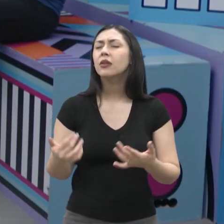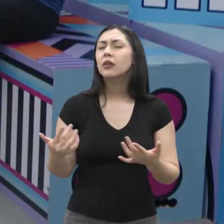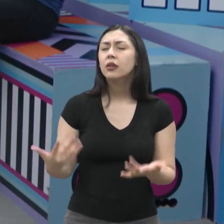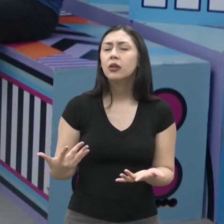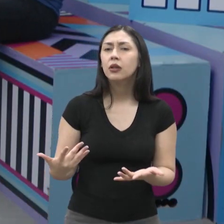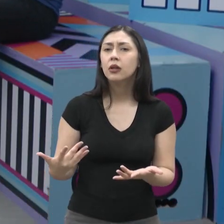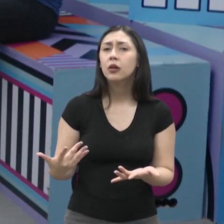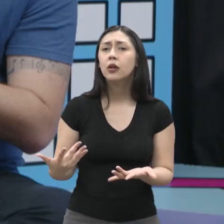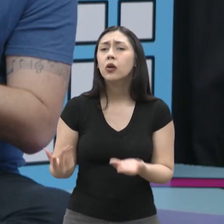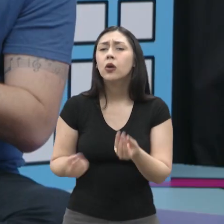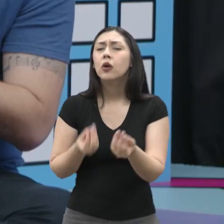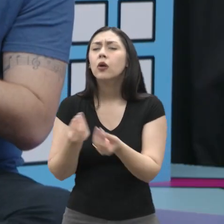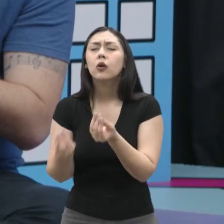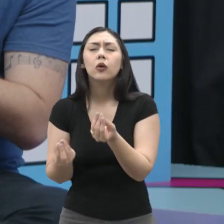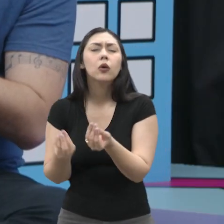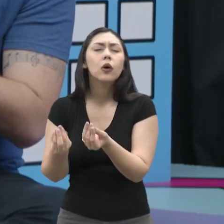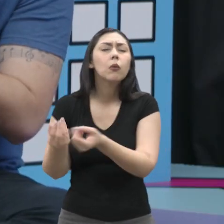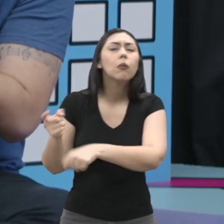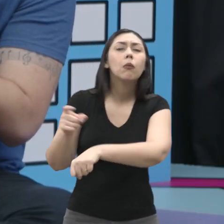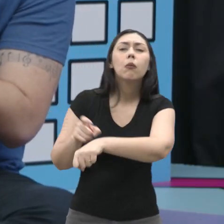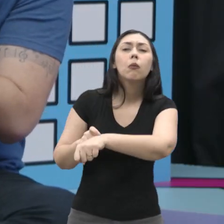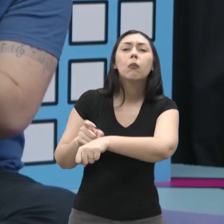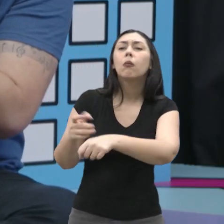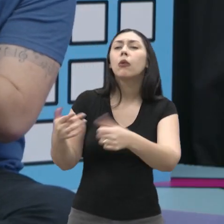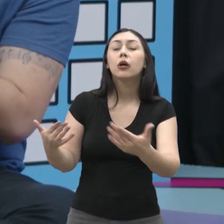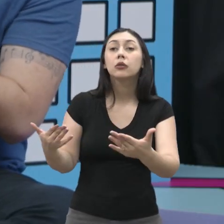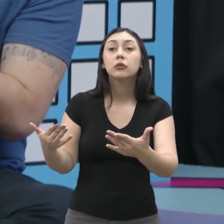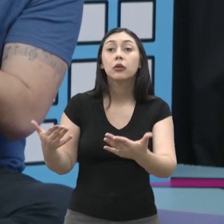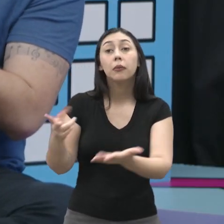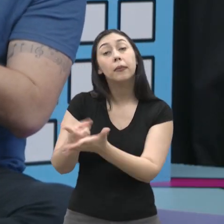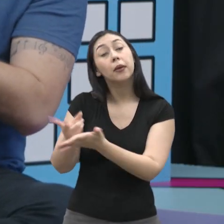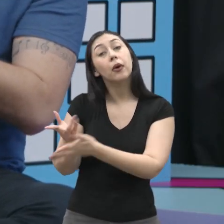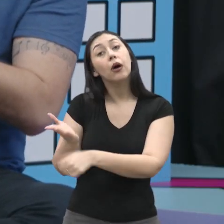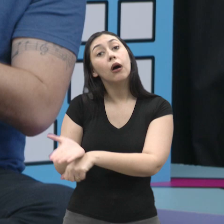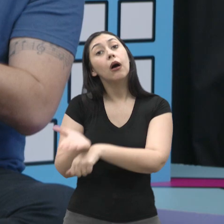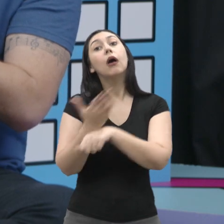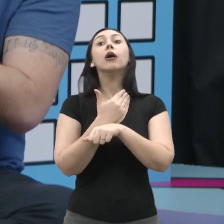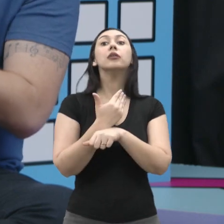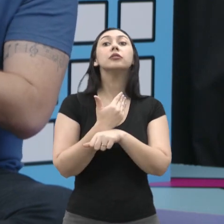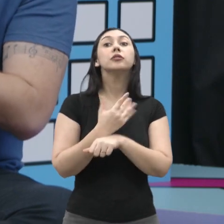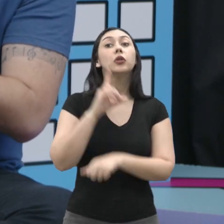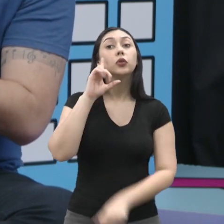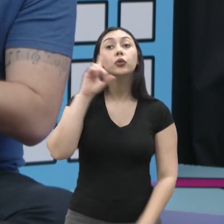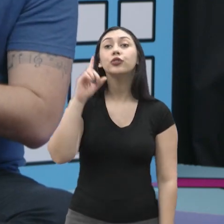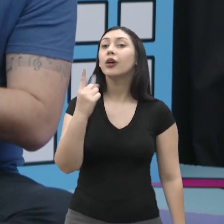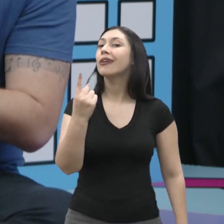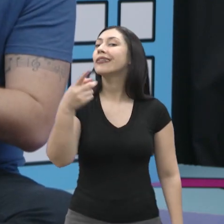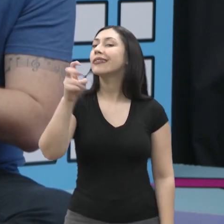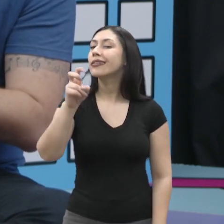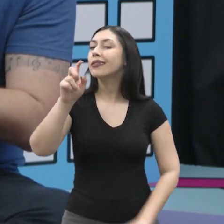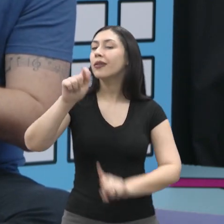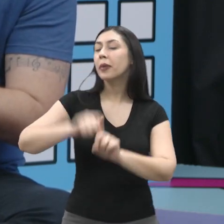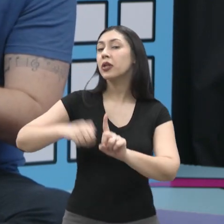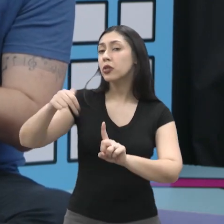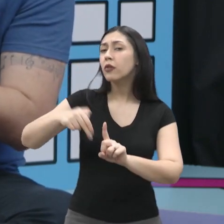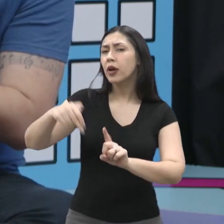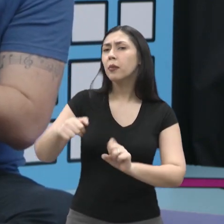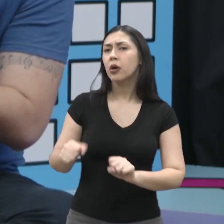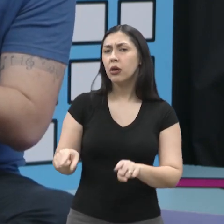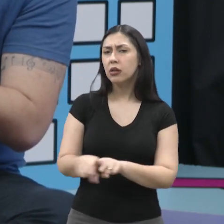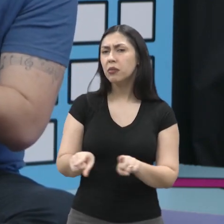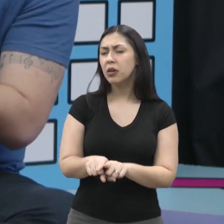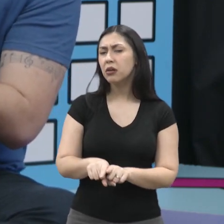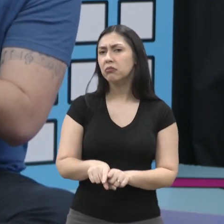E qual era a posição, o momento, até antes, de fato, do 15